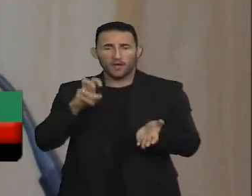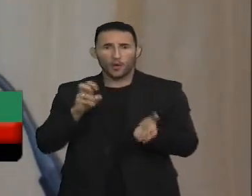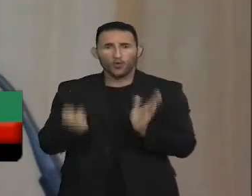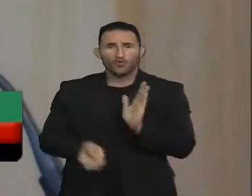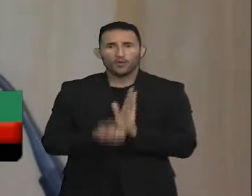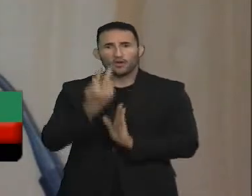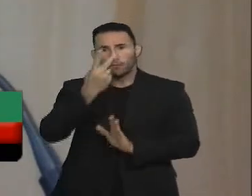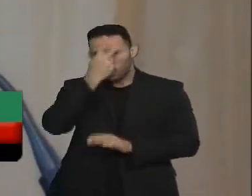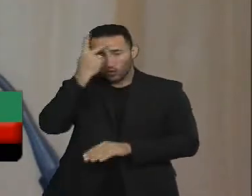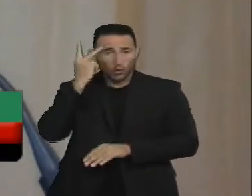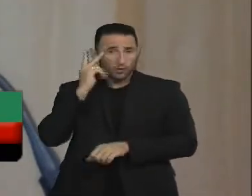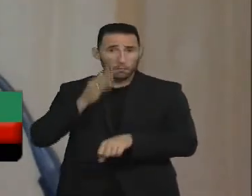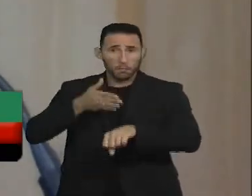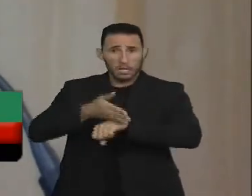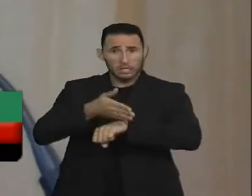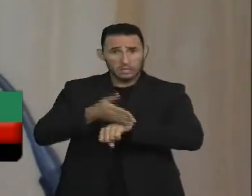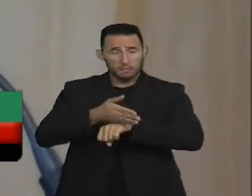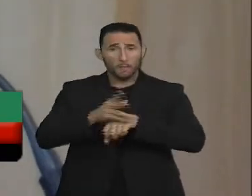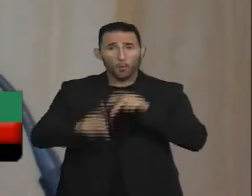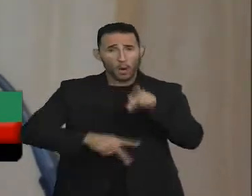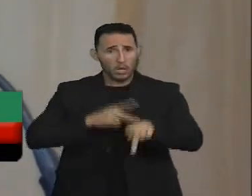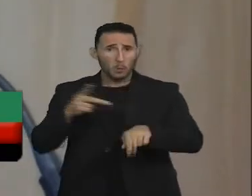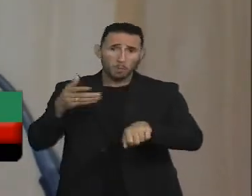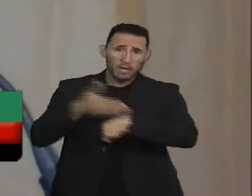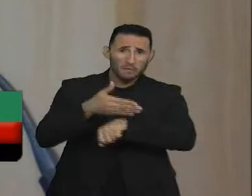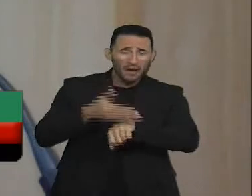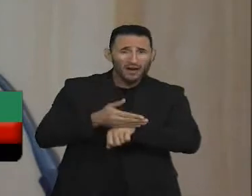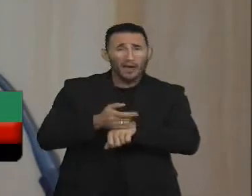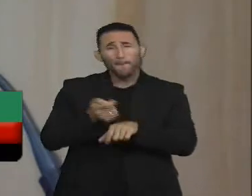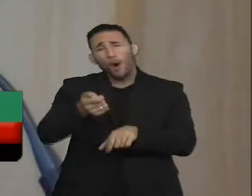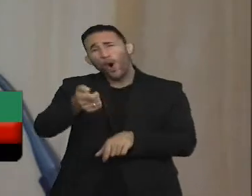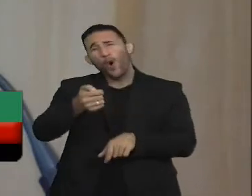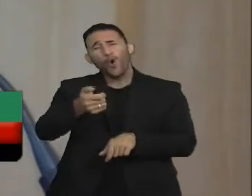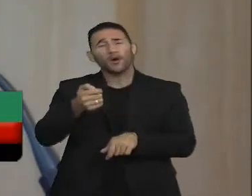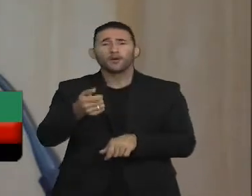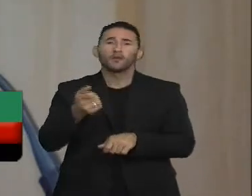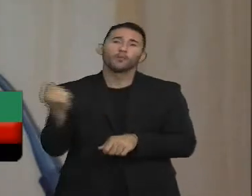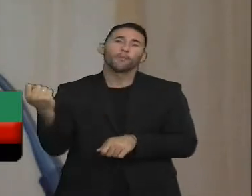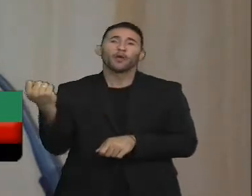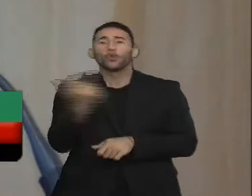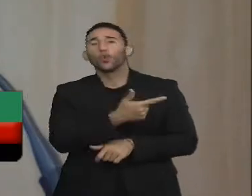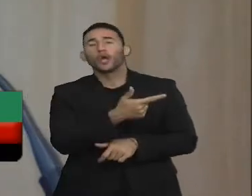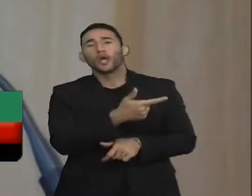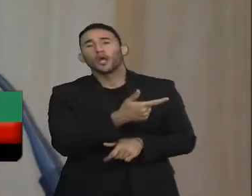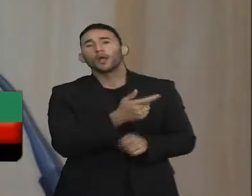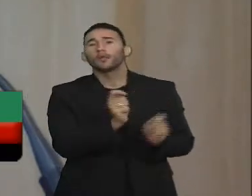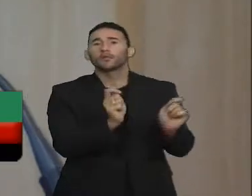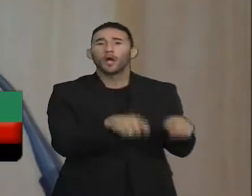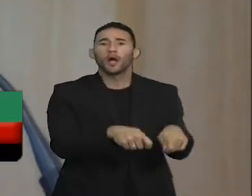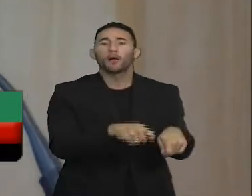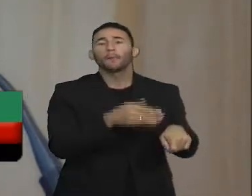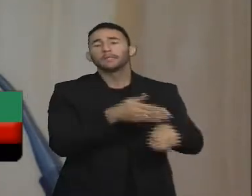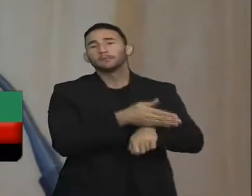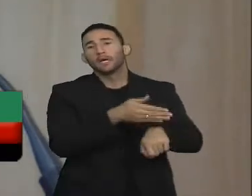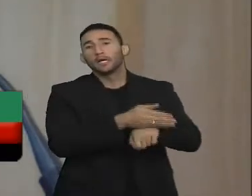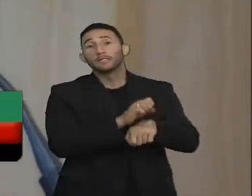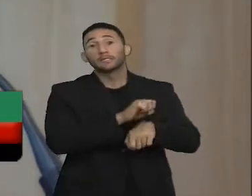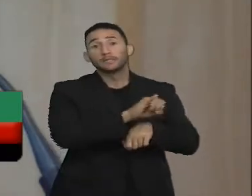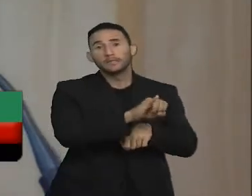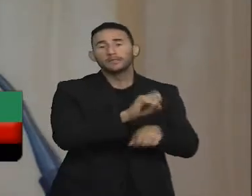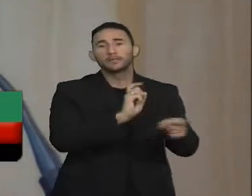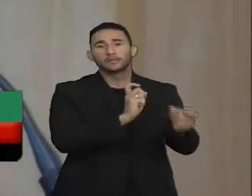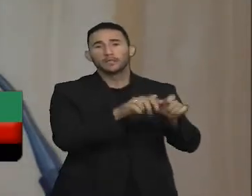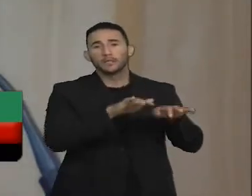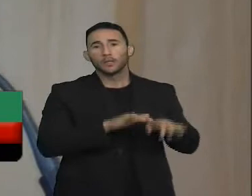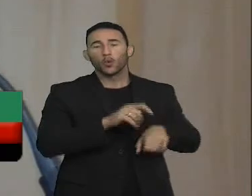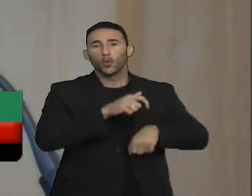conseguem participar da sociedade civil é muito menor do que a quantidade de pessoas que conseguem participar quando a